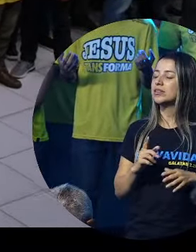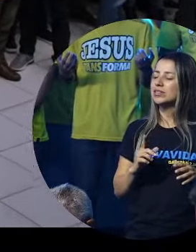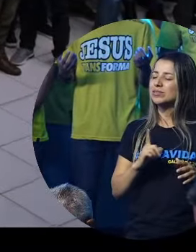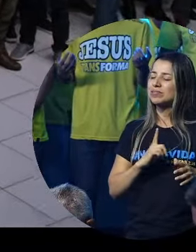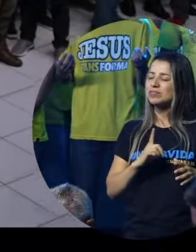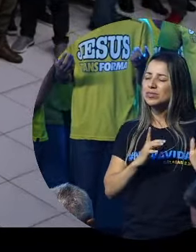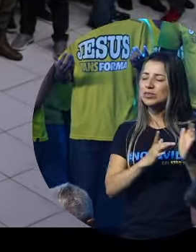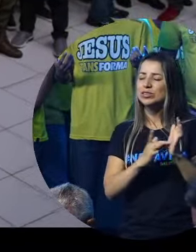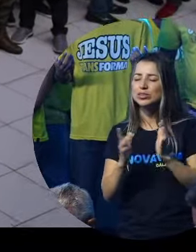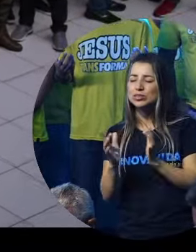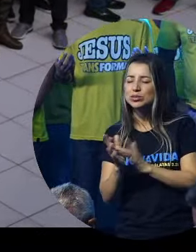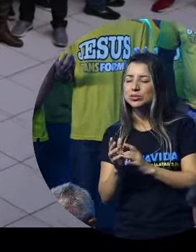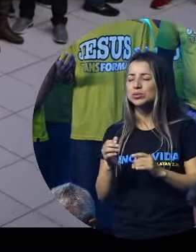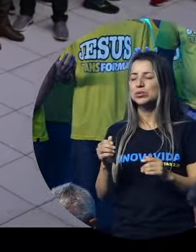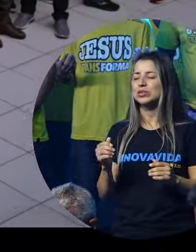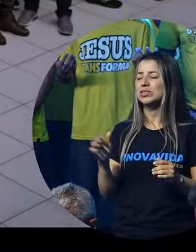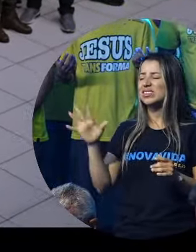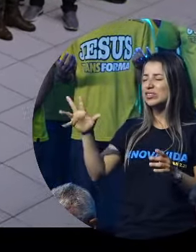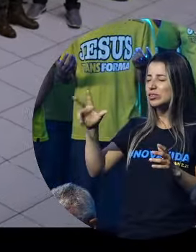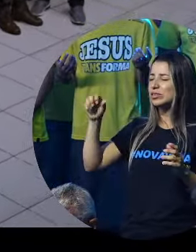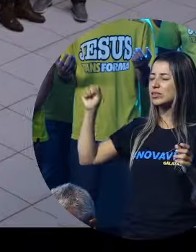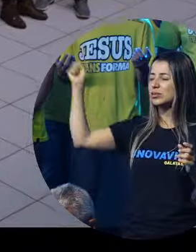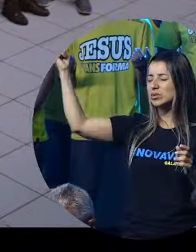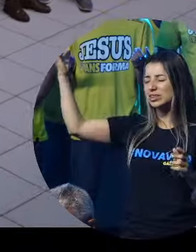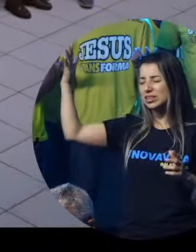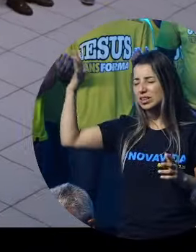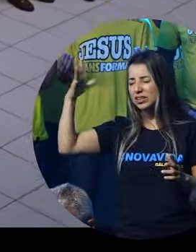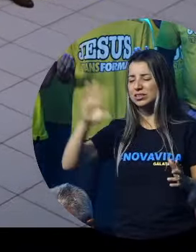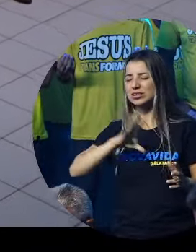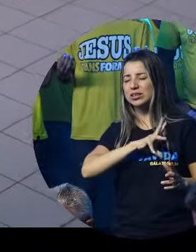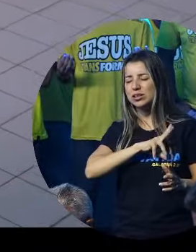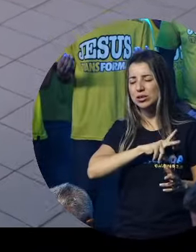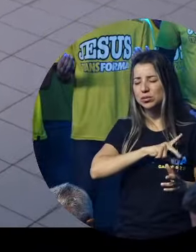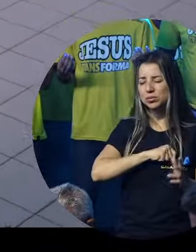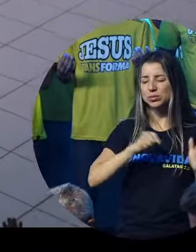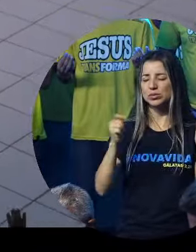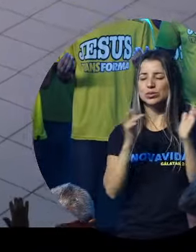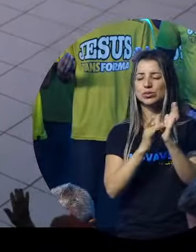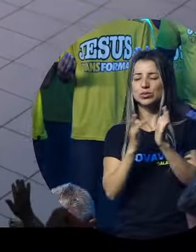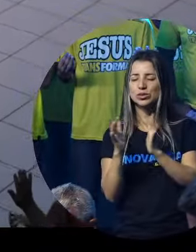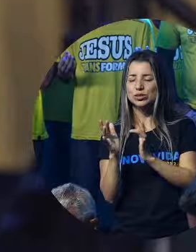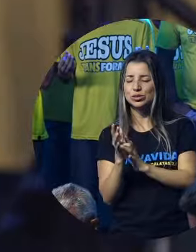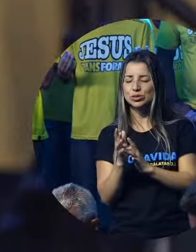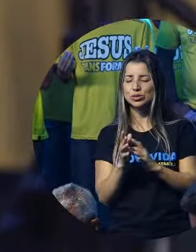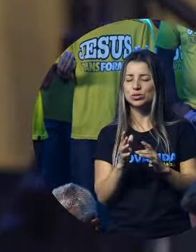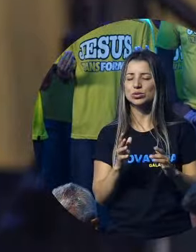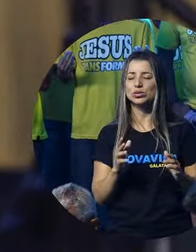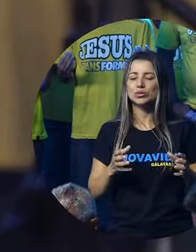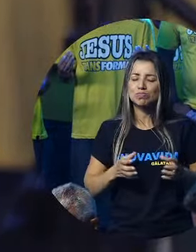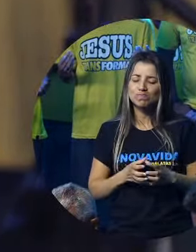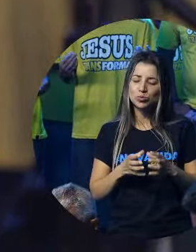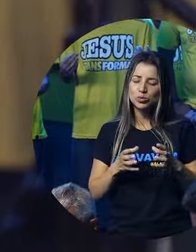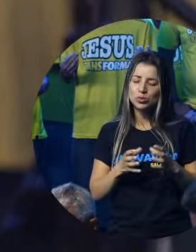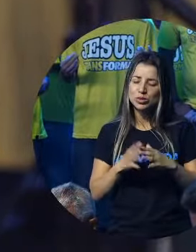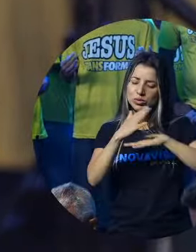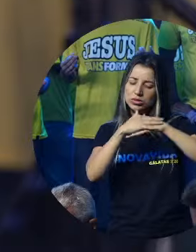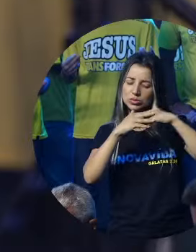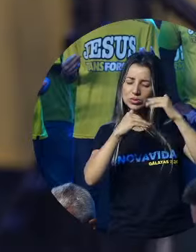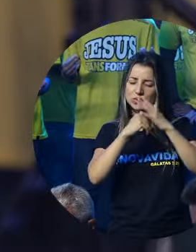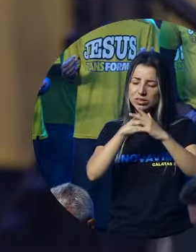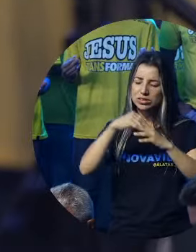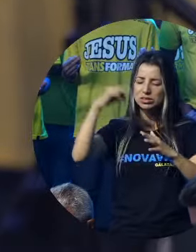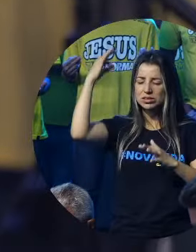amor de Deus, o Pai, a graça salvadora de Cristo Jesus, a comunhão e a consolação